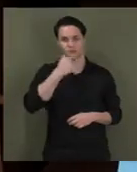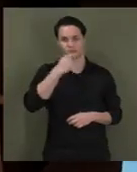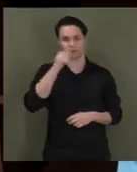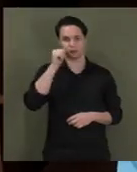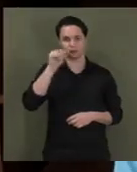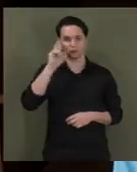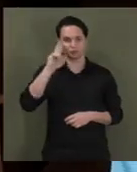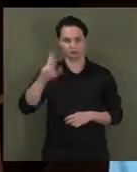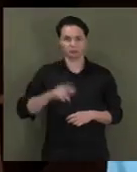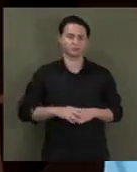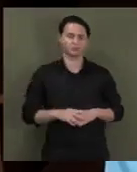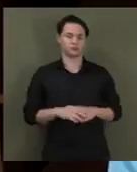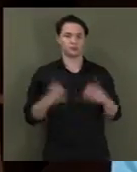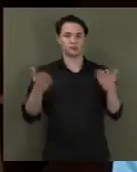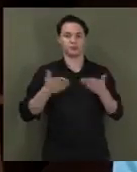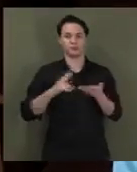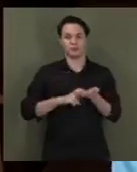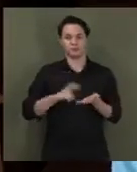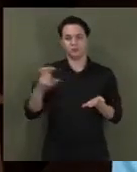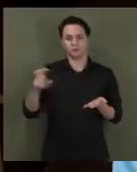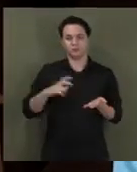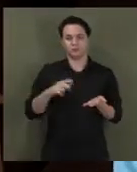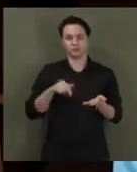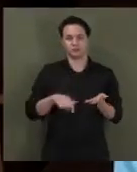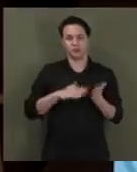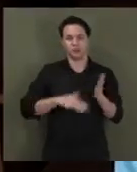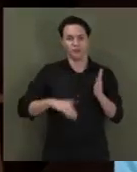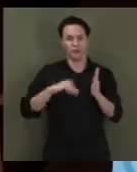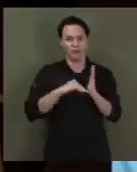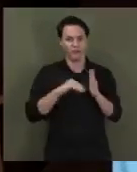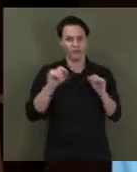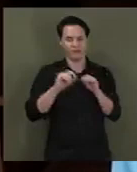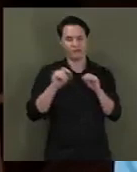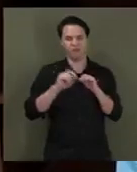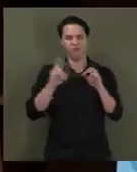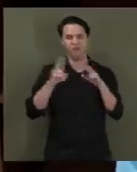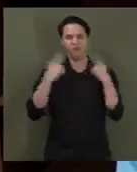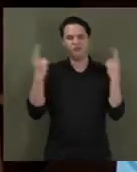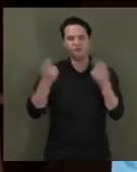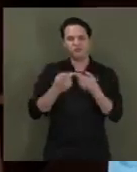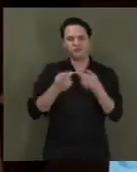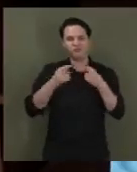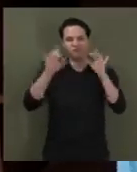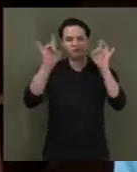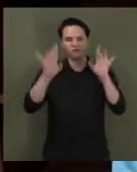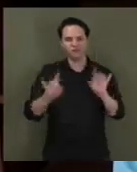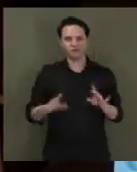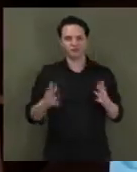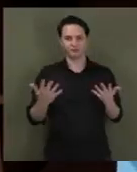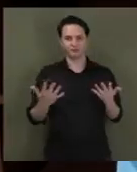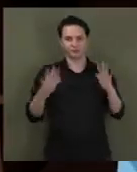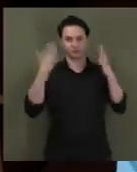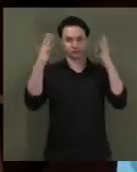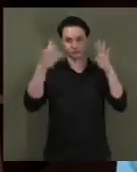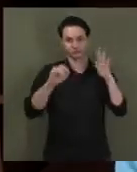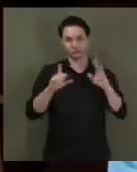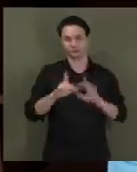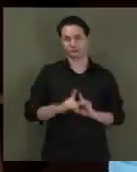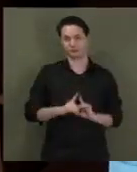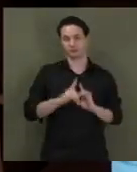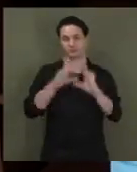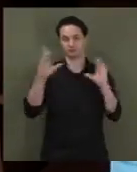Presidente, hoje pela manhã, o Senado realizou uma sessão especial para celebrar a